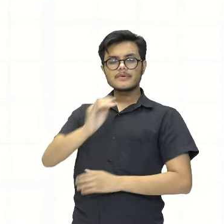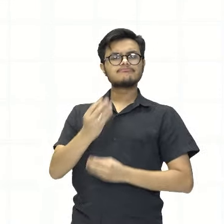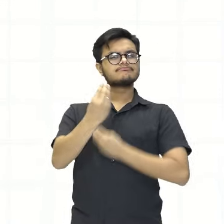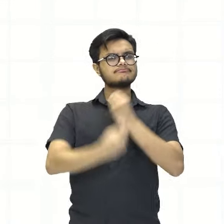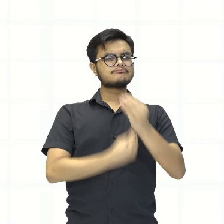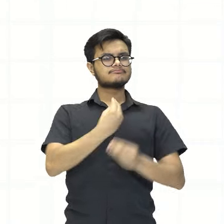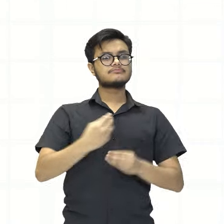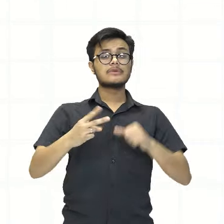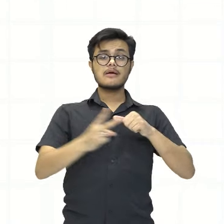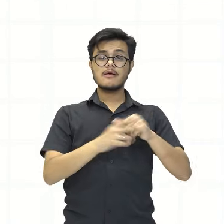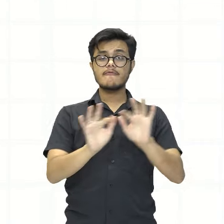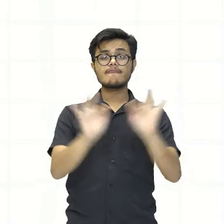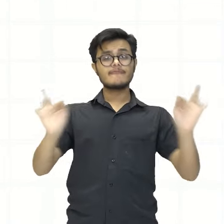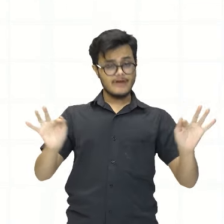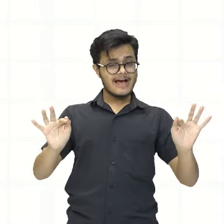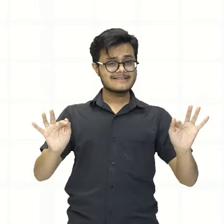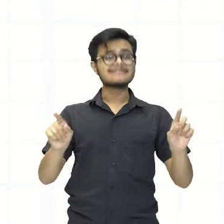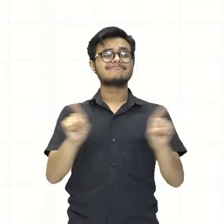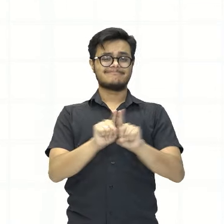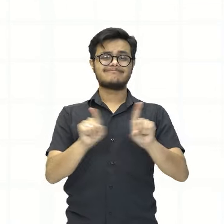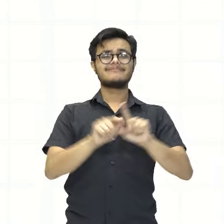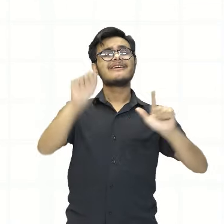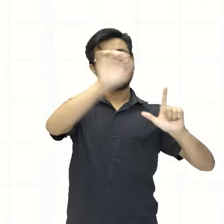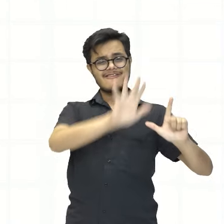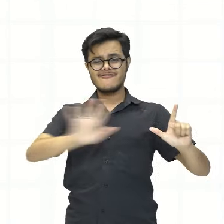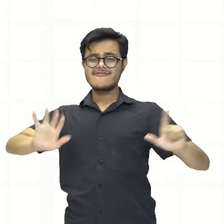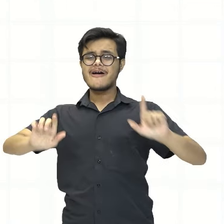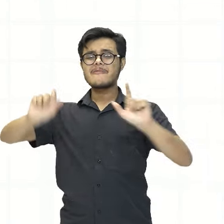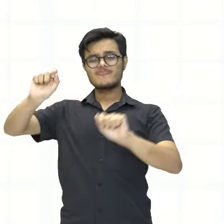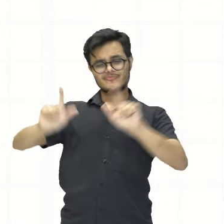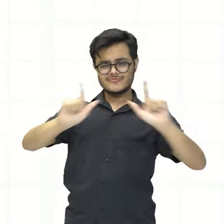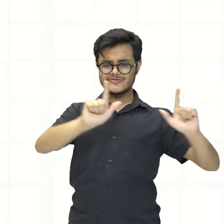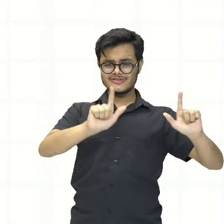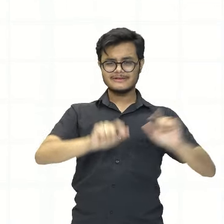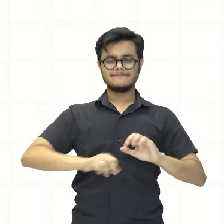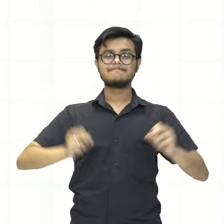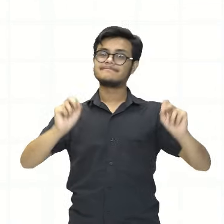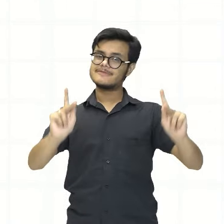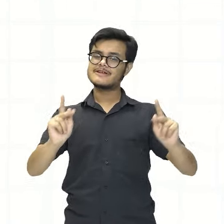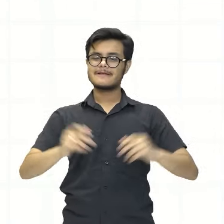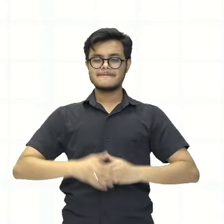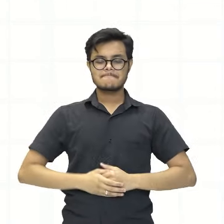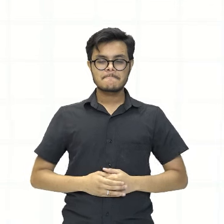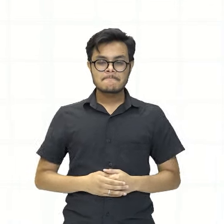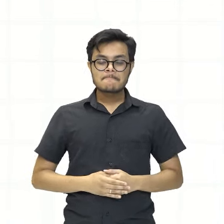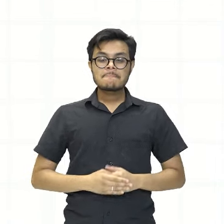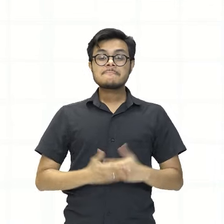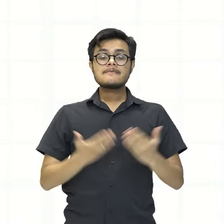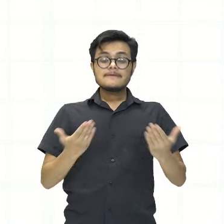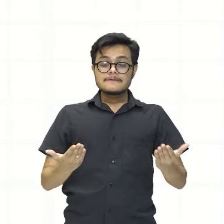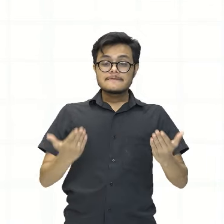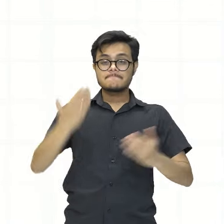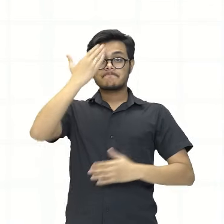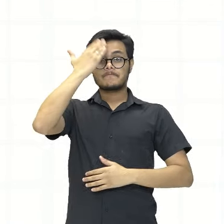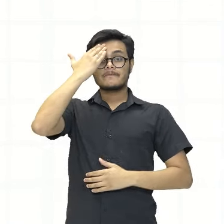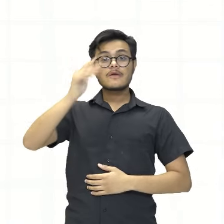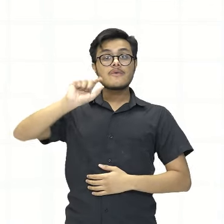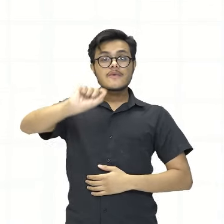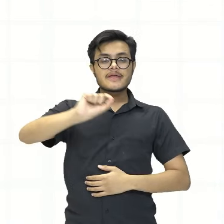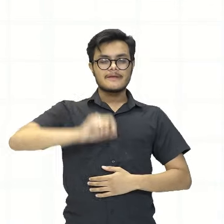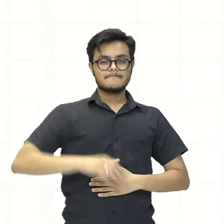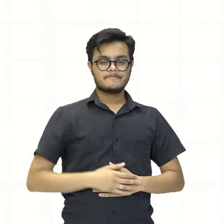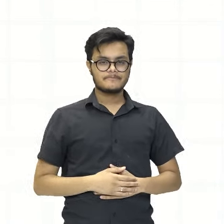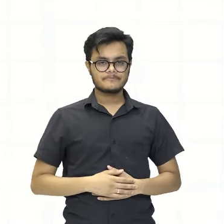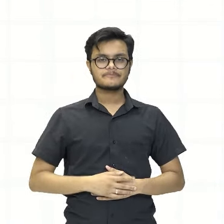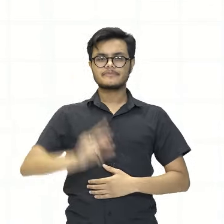extraímos também da nossa tirinha Ok e vamos observar o seguinte Olhem só